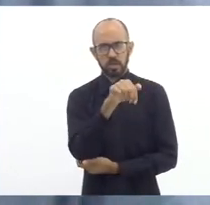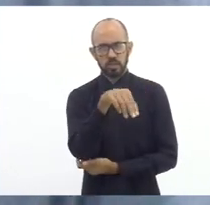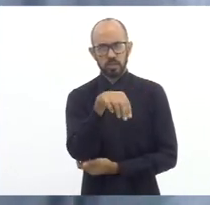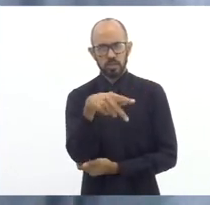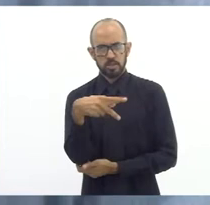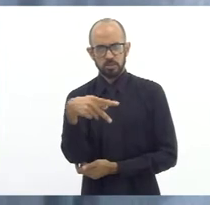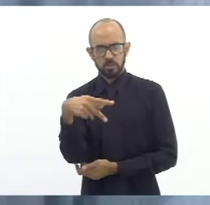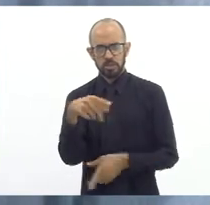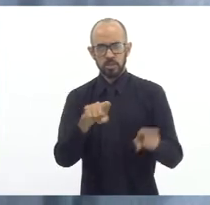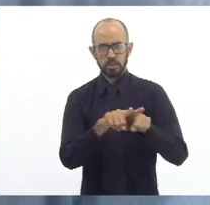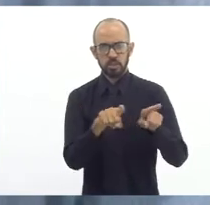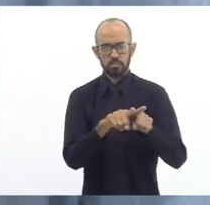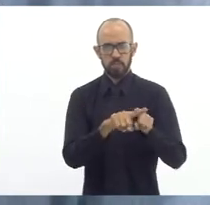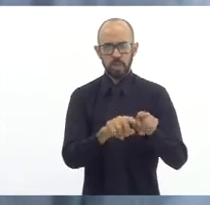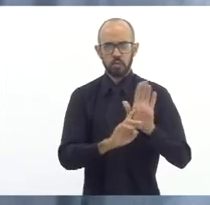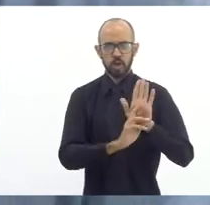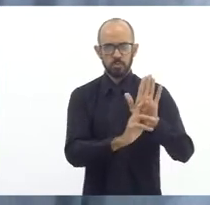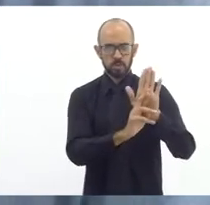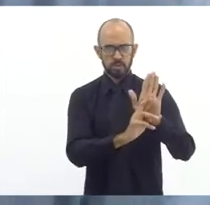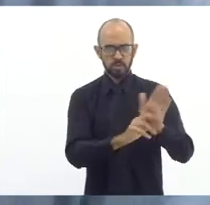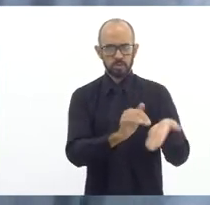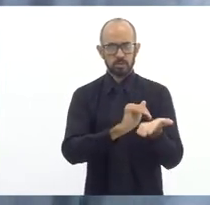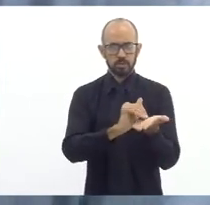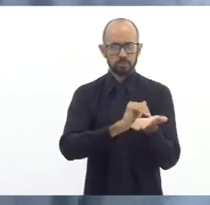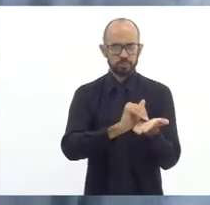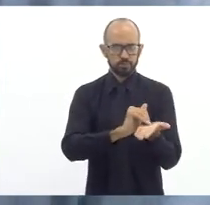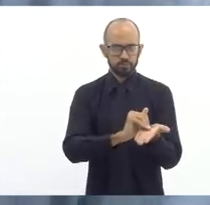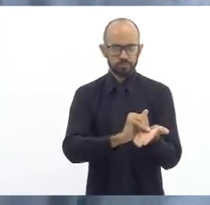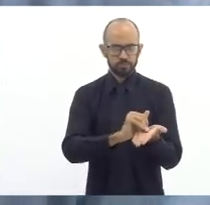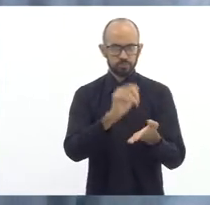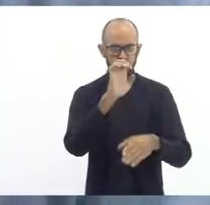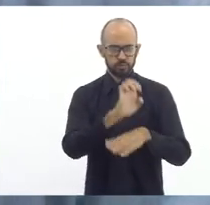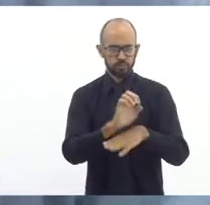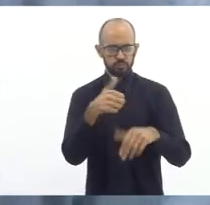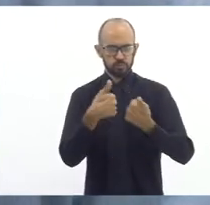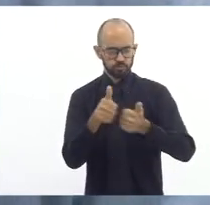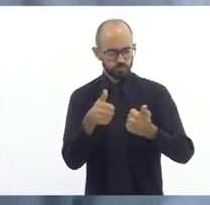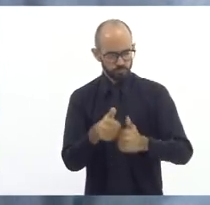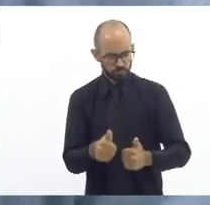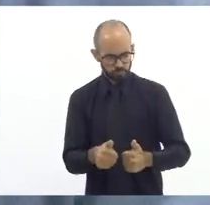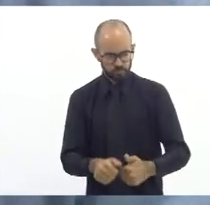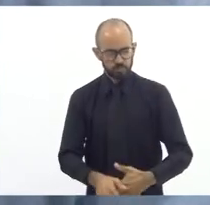do representante da Secretaria de Estado de Transporte.